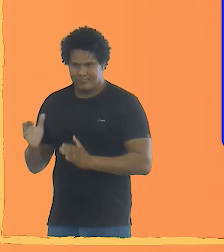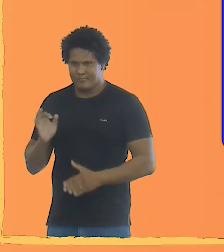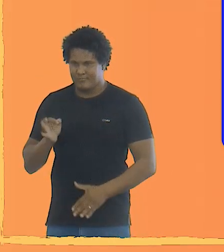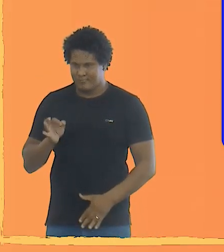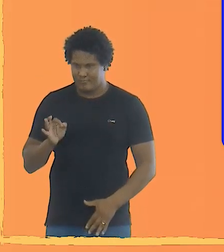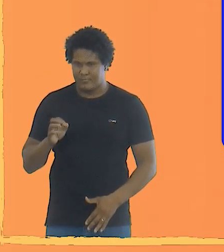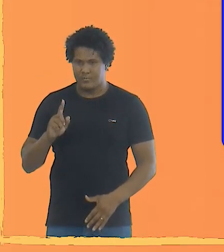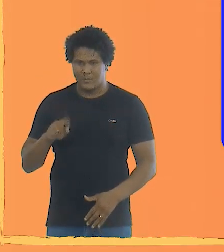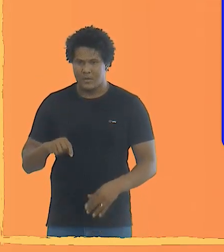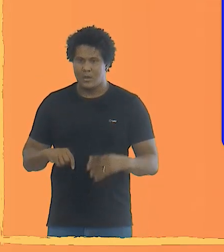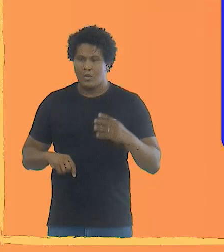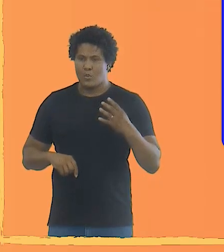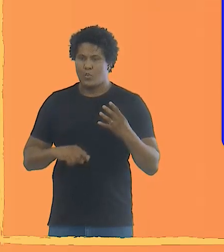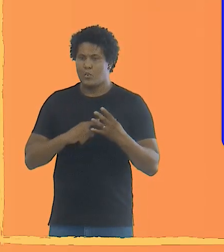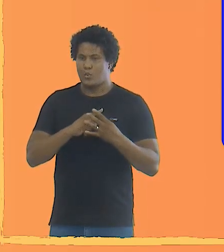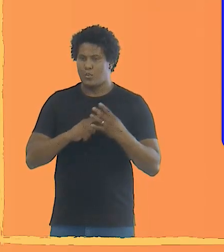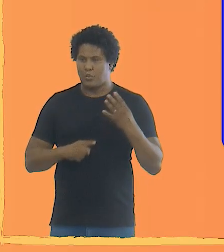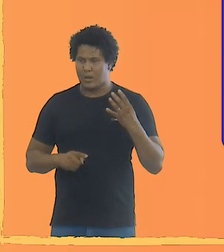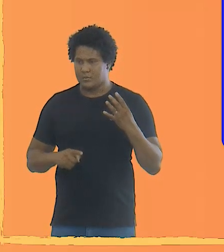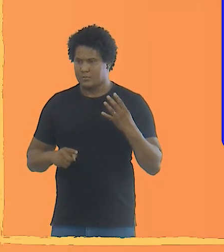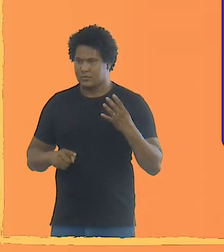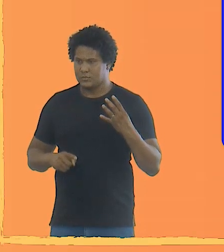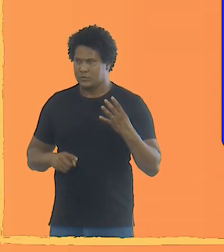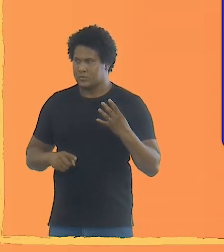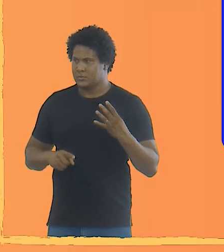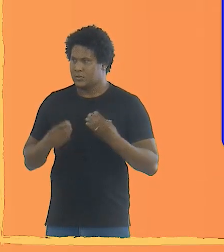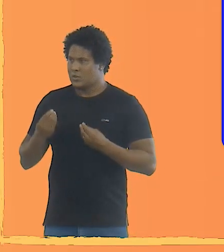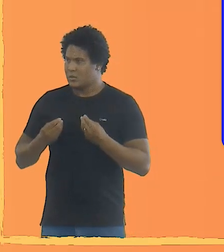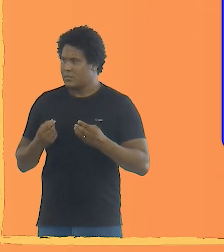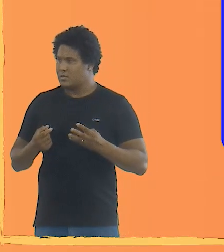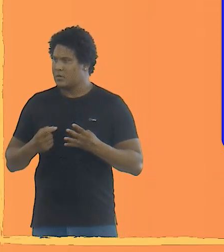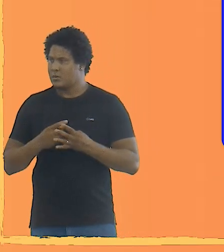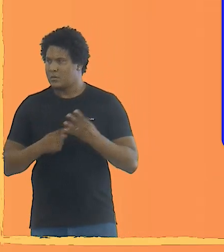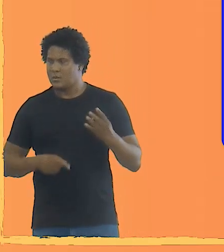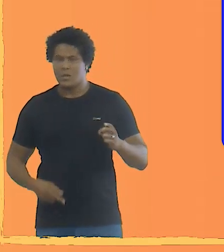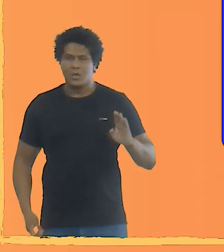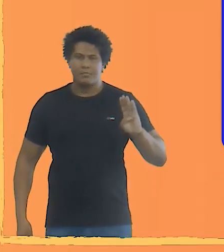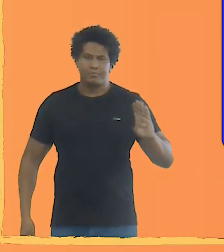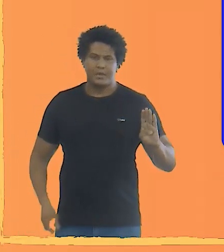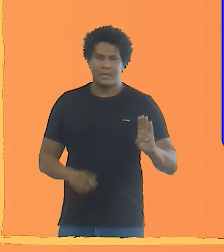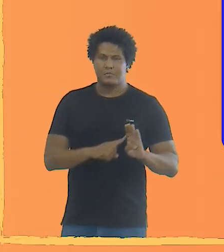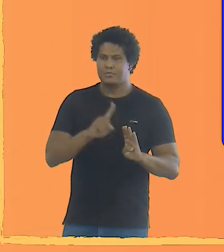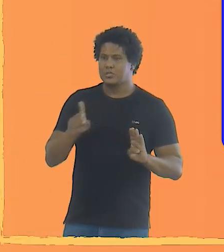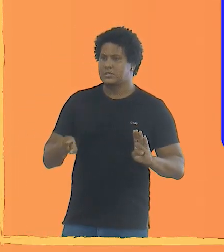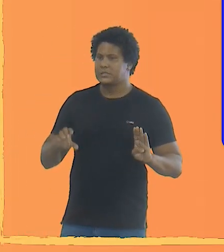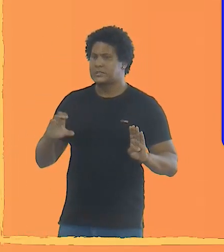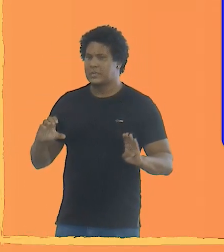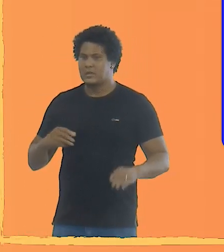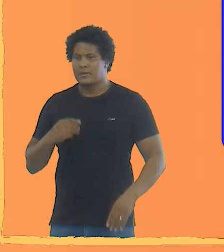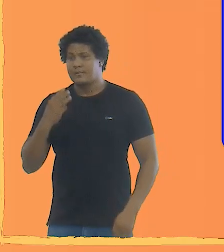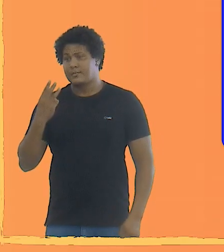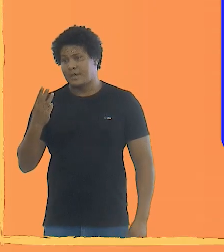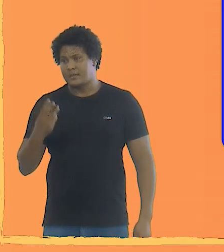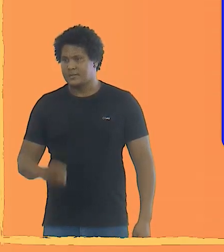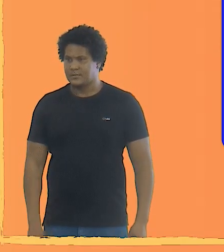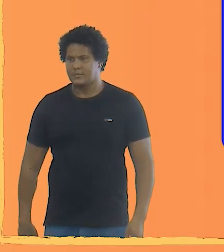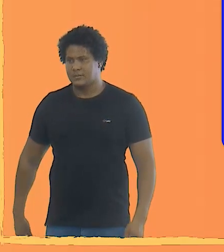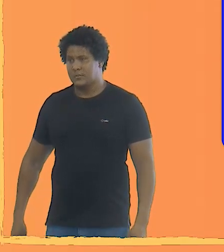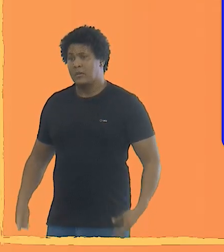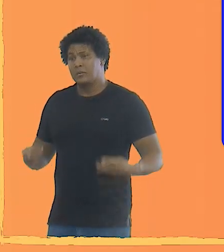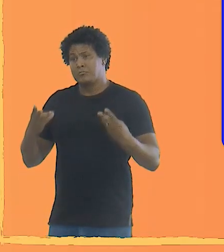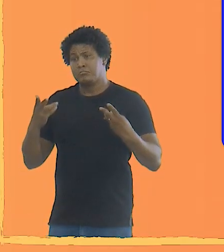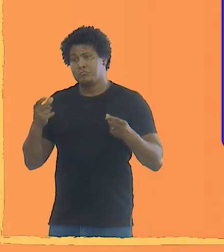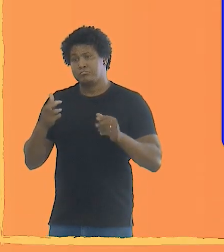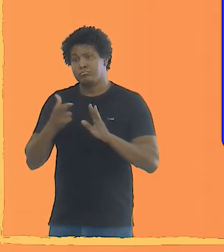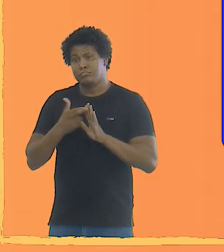B? 4. De quantas formas eu posso fazer o trajeto do B para o C? 3. Pelo princípio fundamental da contagem,